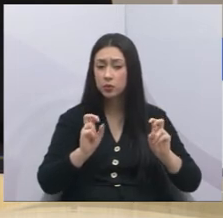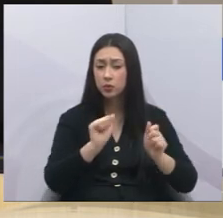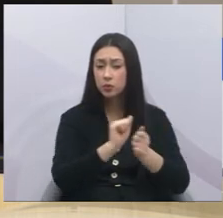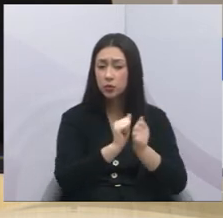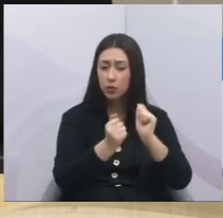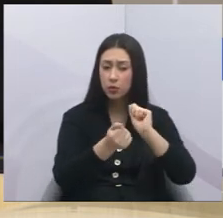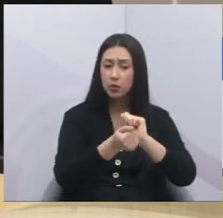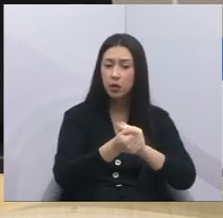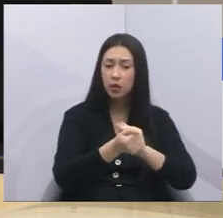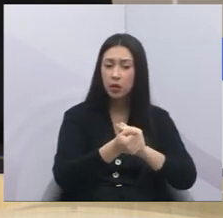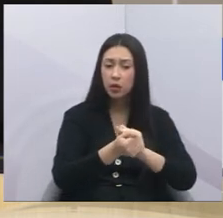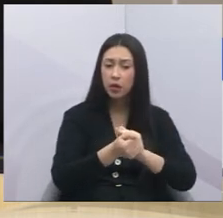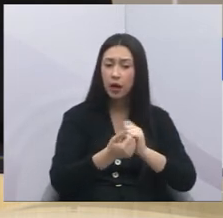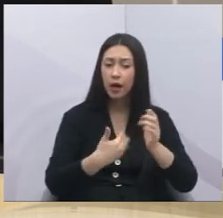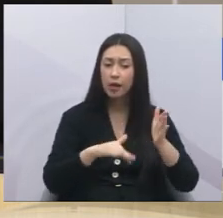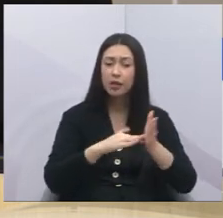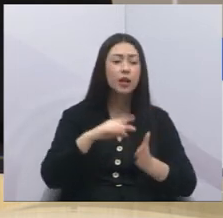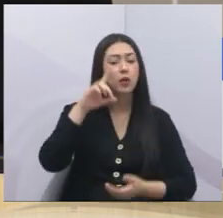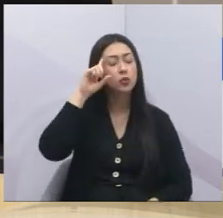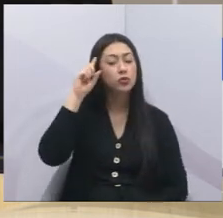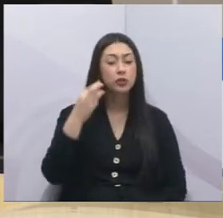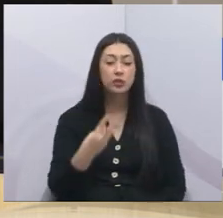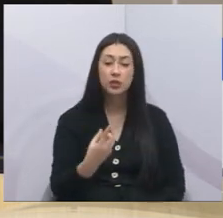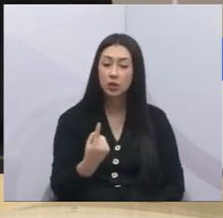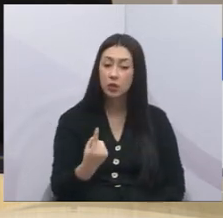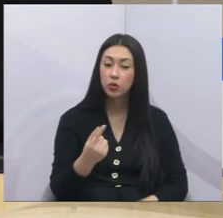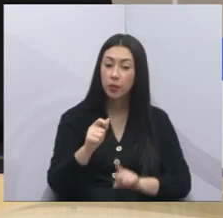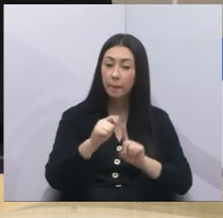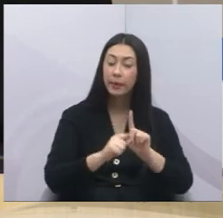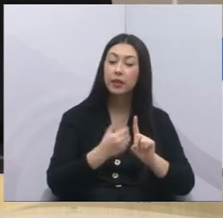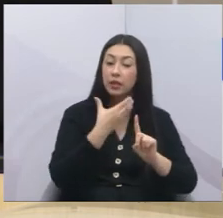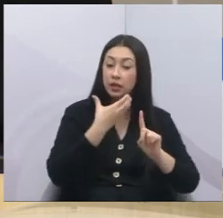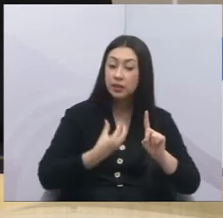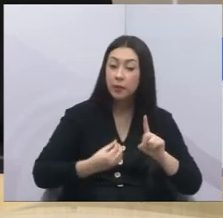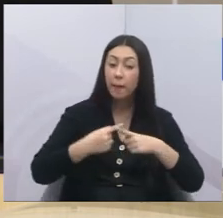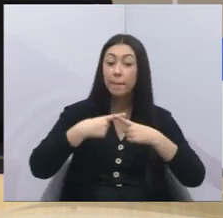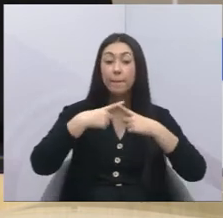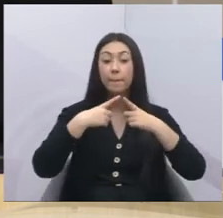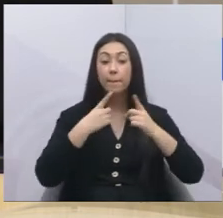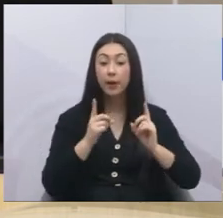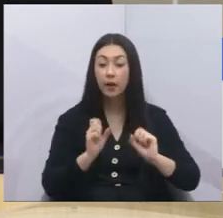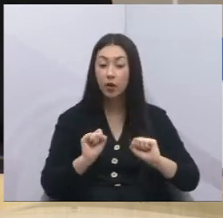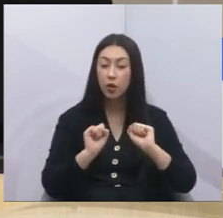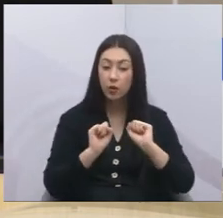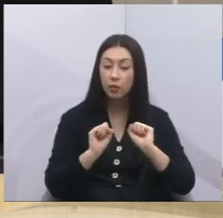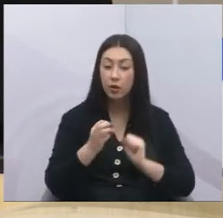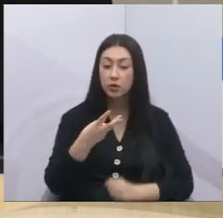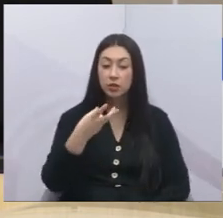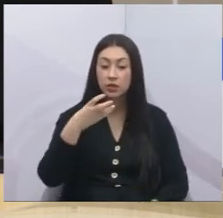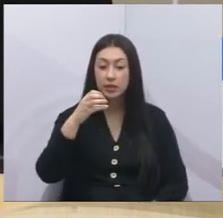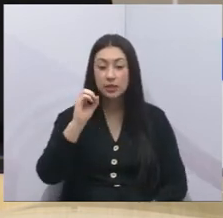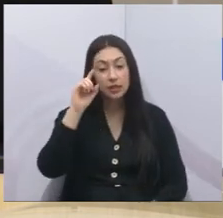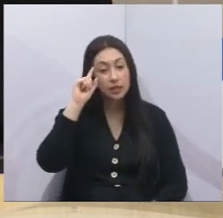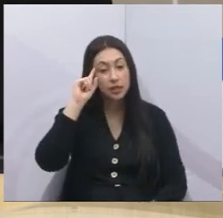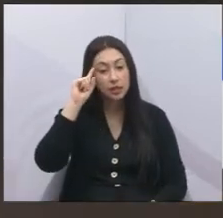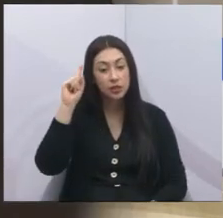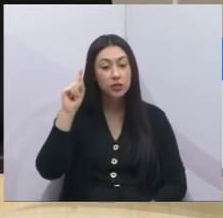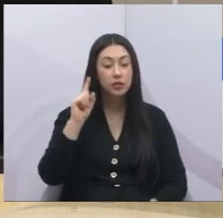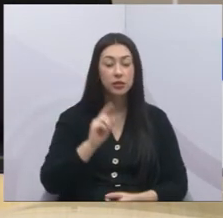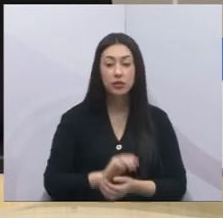adequarem até 31 de dezembro de 2021, mas sim dentro de 30 dias após a aprovação da